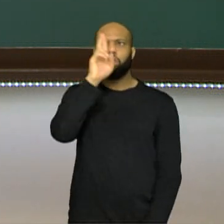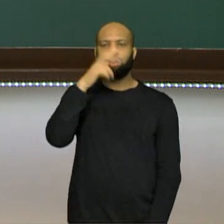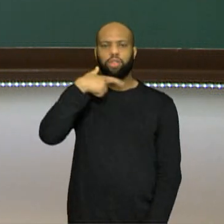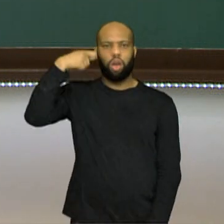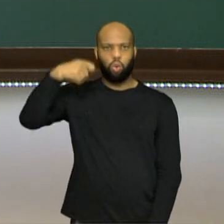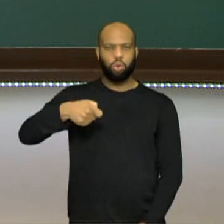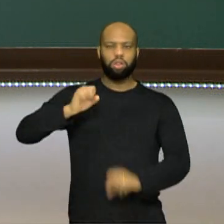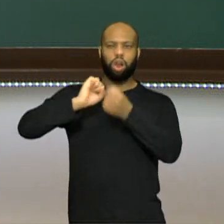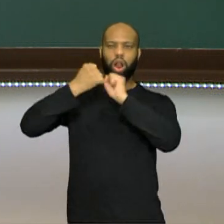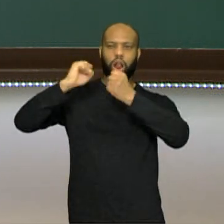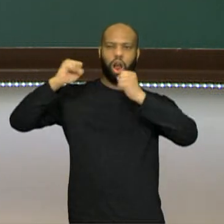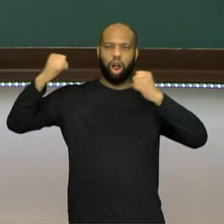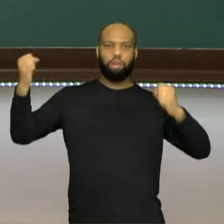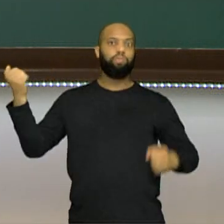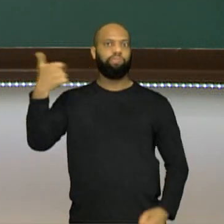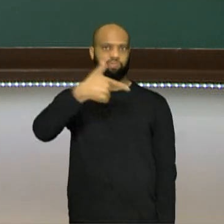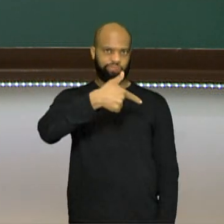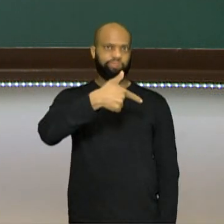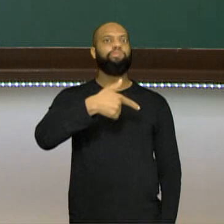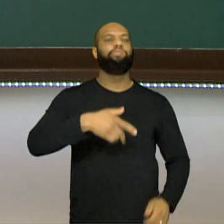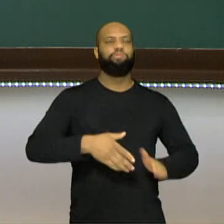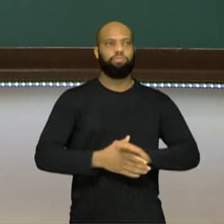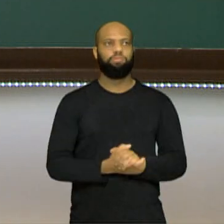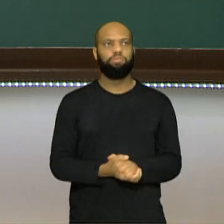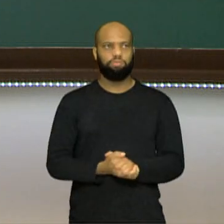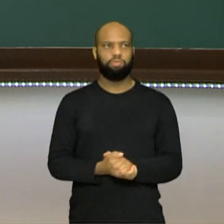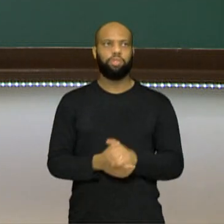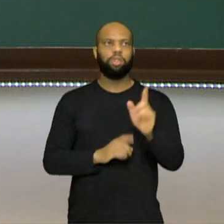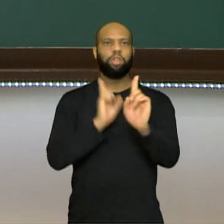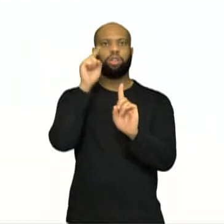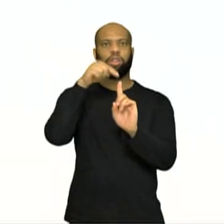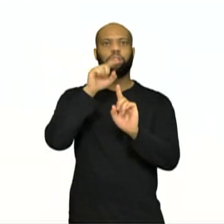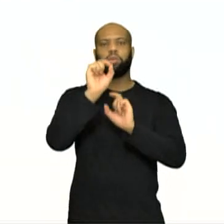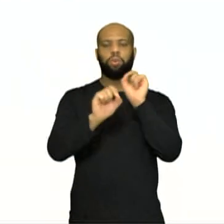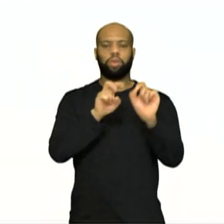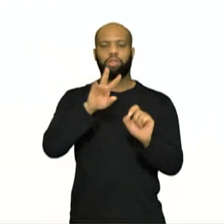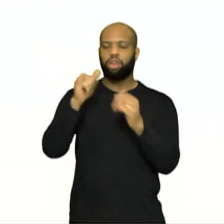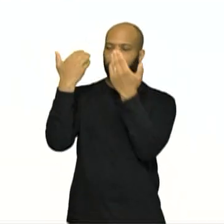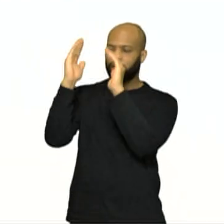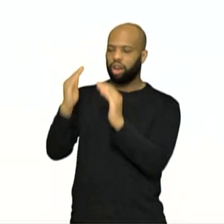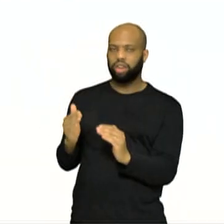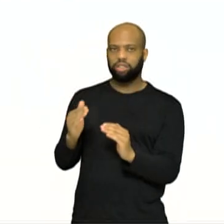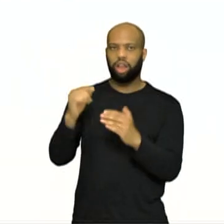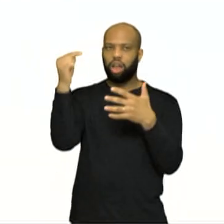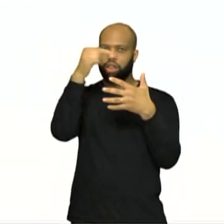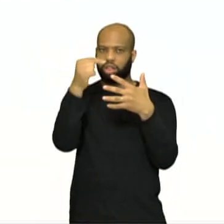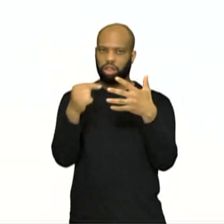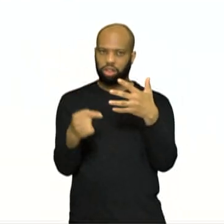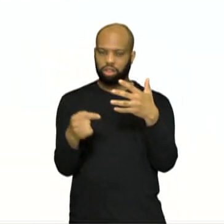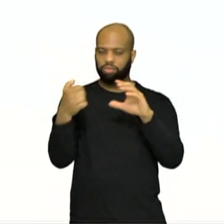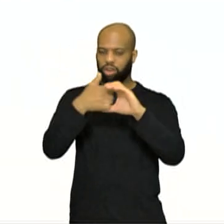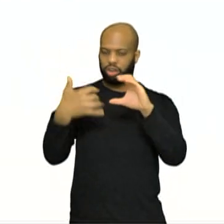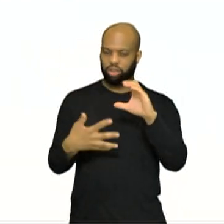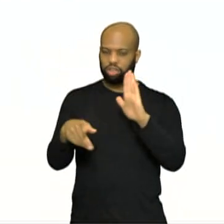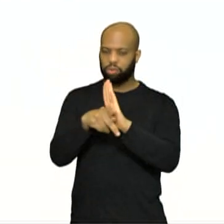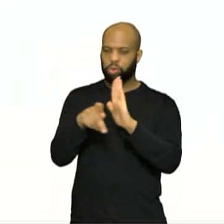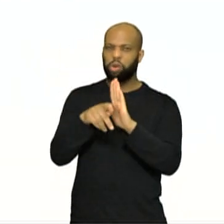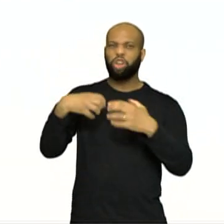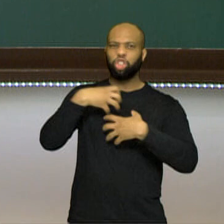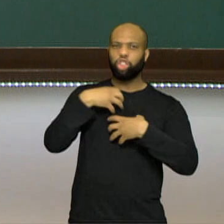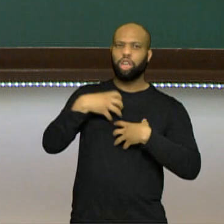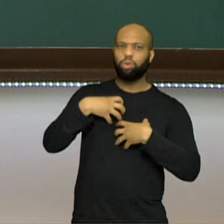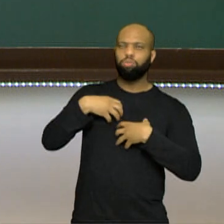em extensão do mundo. Vamos lá. Os objetivos do vídeo: analisar os aspectos físicos que o país